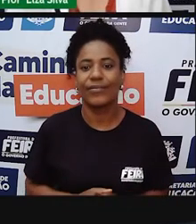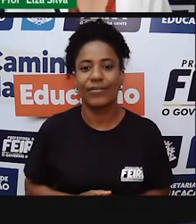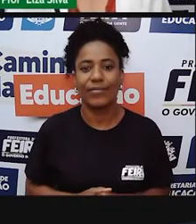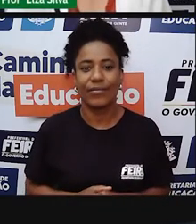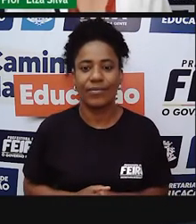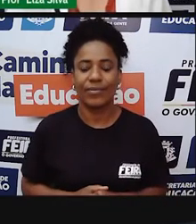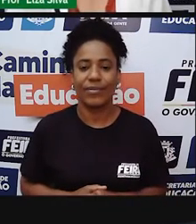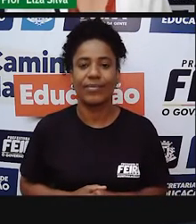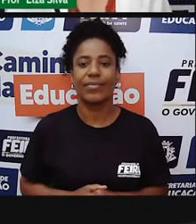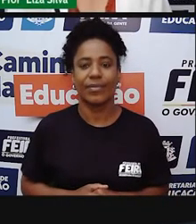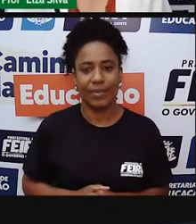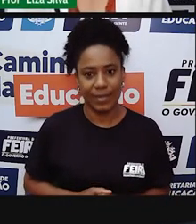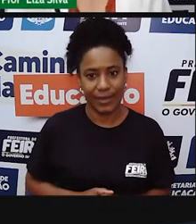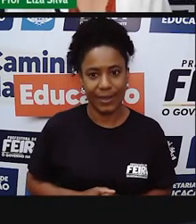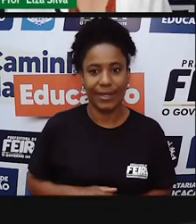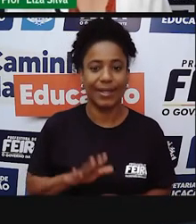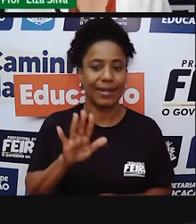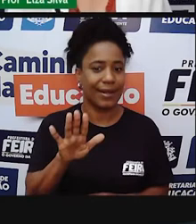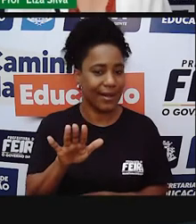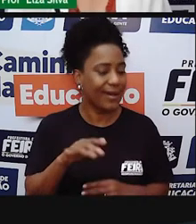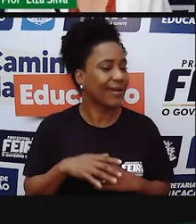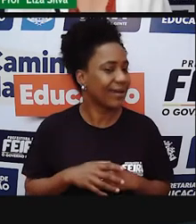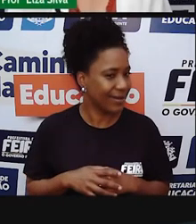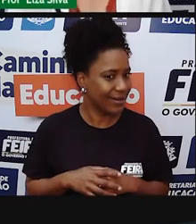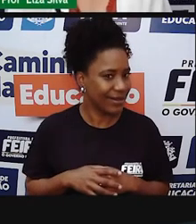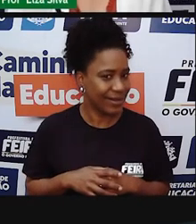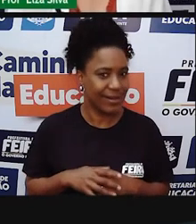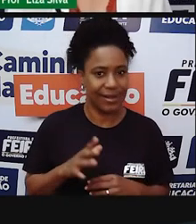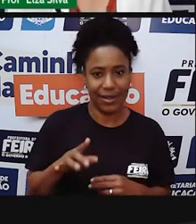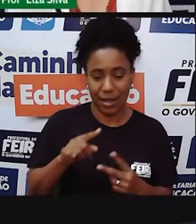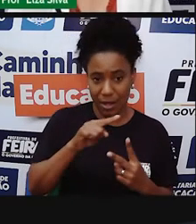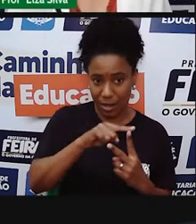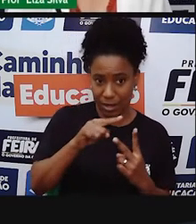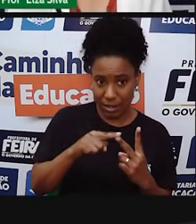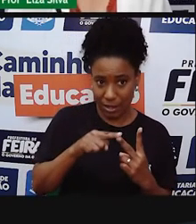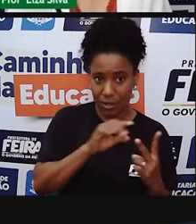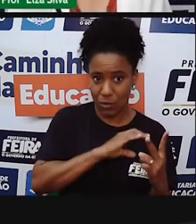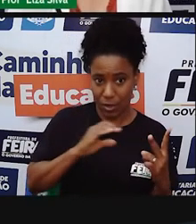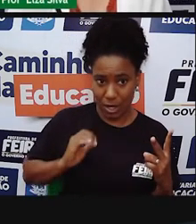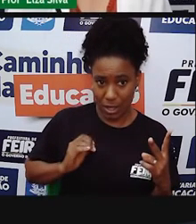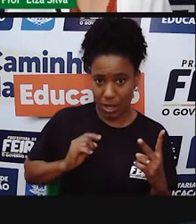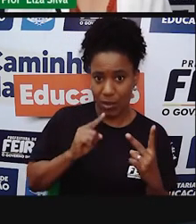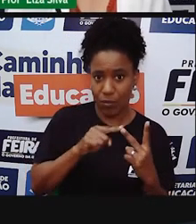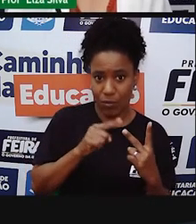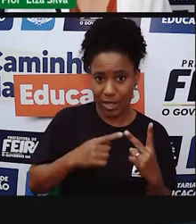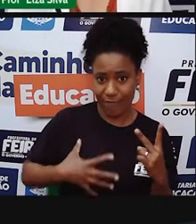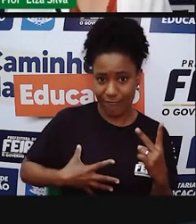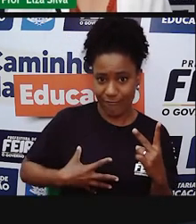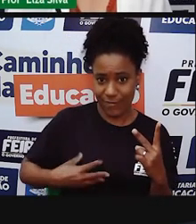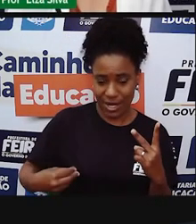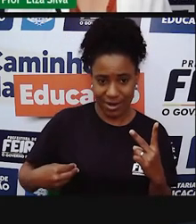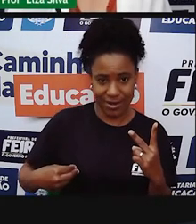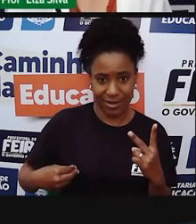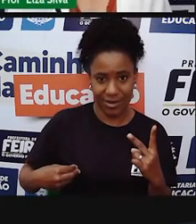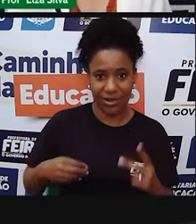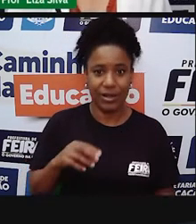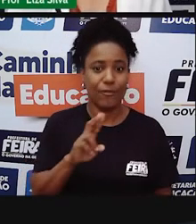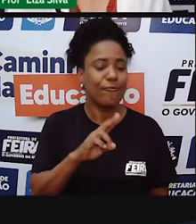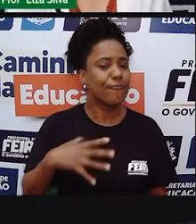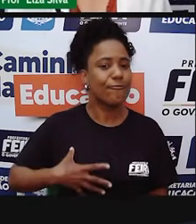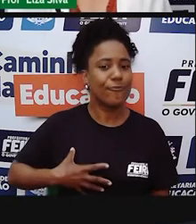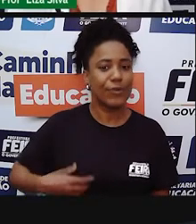uma criança, né? Tem uma filha. Filha em inglês, daughter. Daughter. Olha como é que se